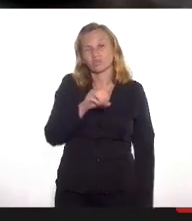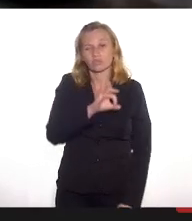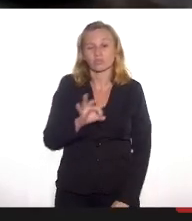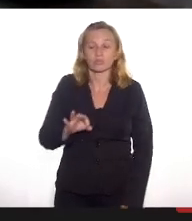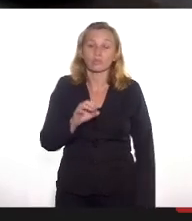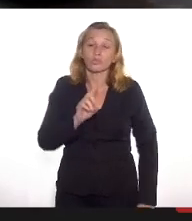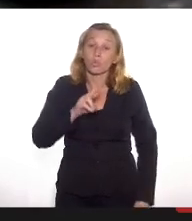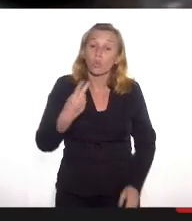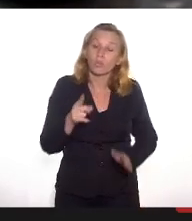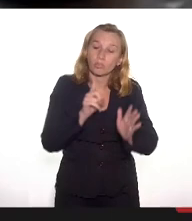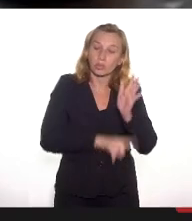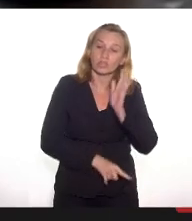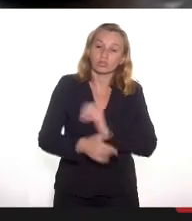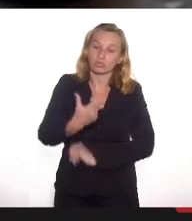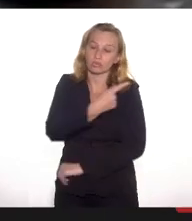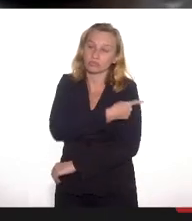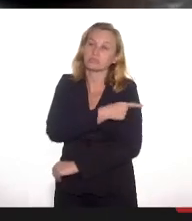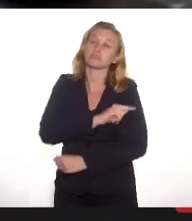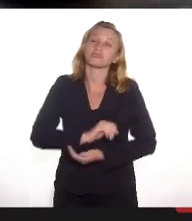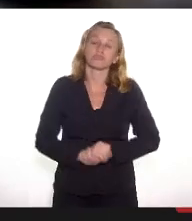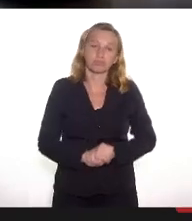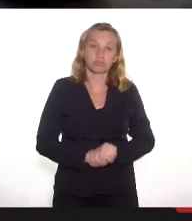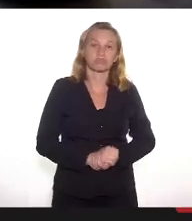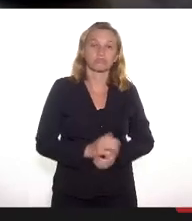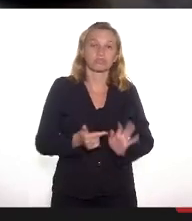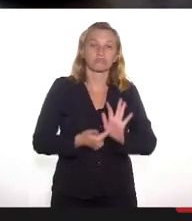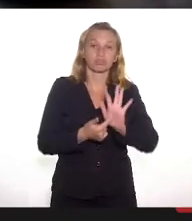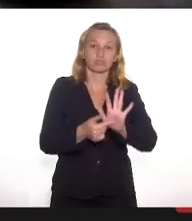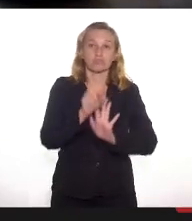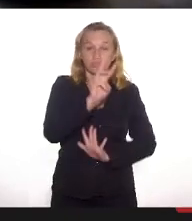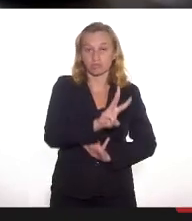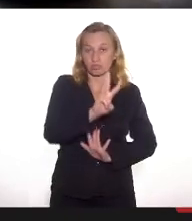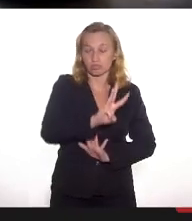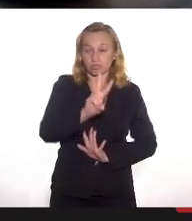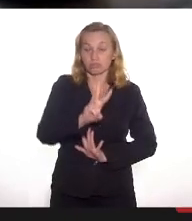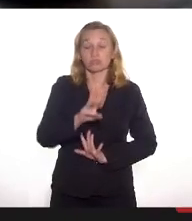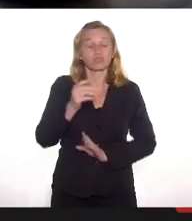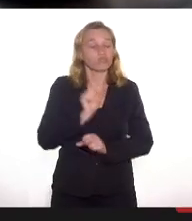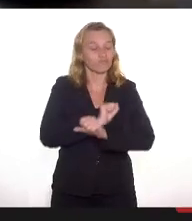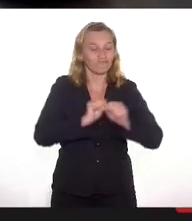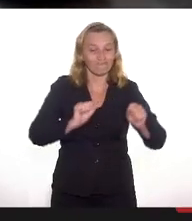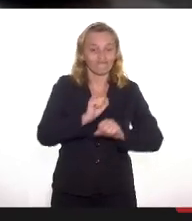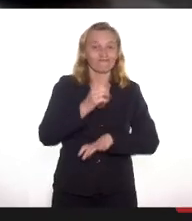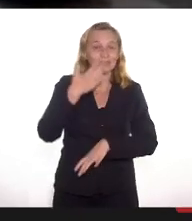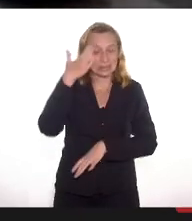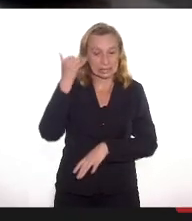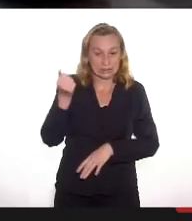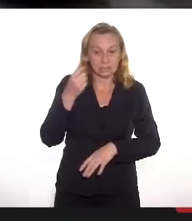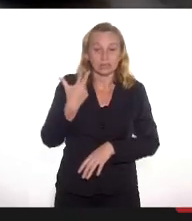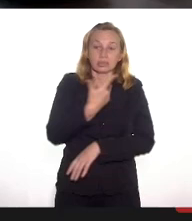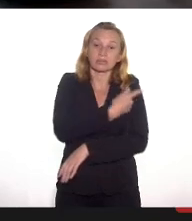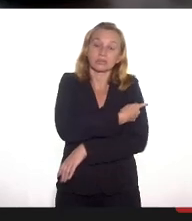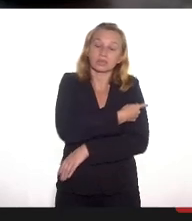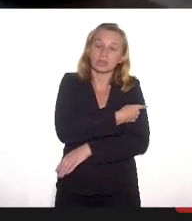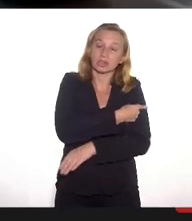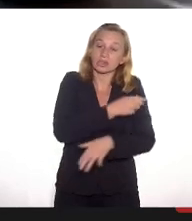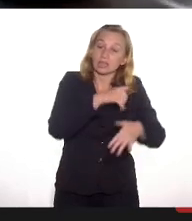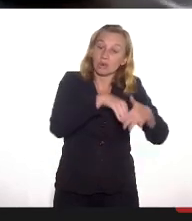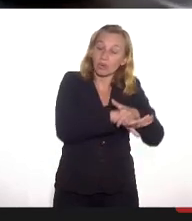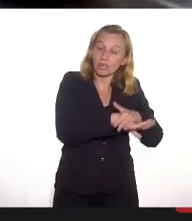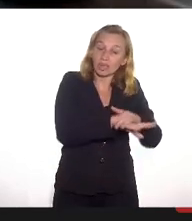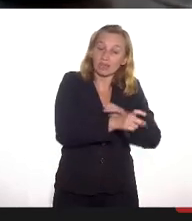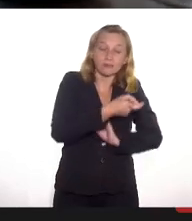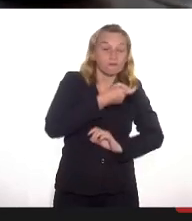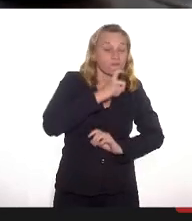por cento ou menos das doses lançaram no sistema então Impossível a gente saber se a vacina está na geladeira ou